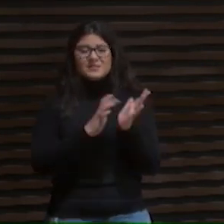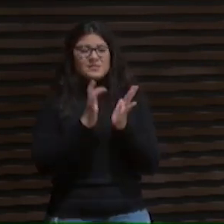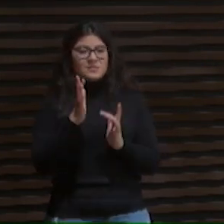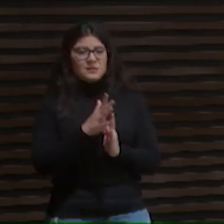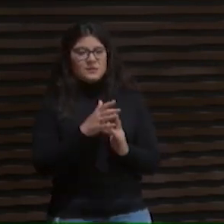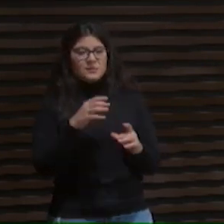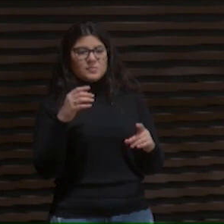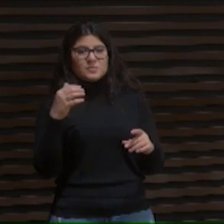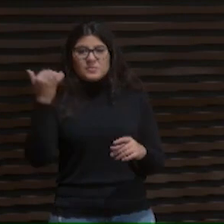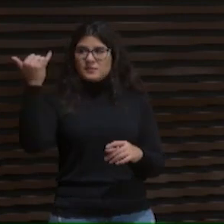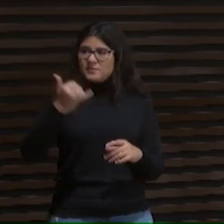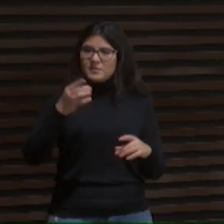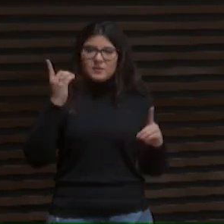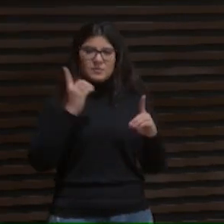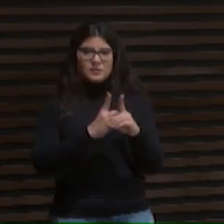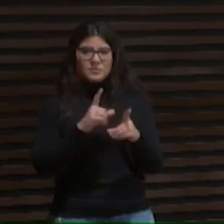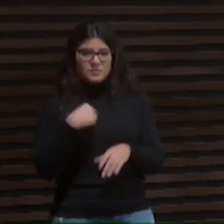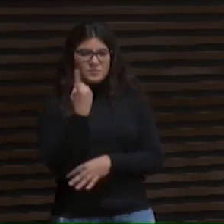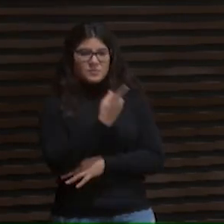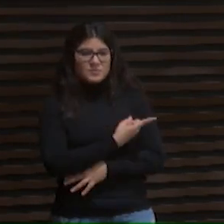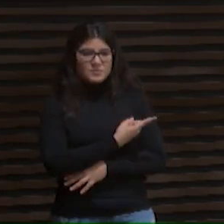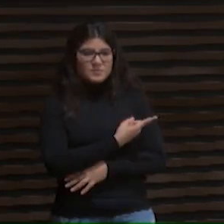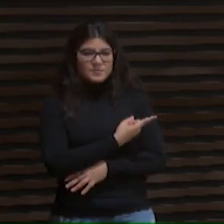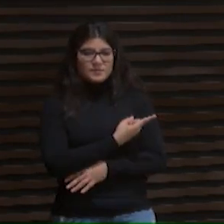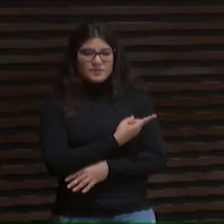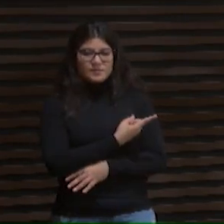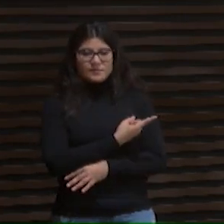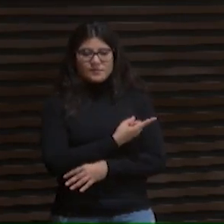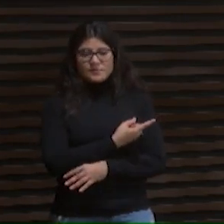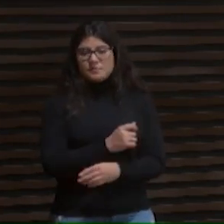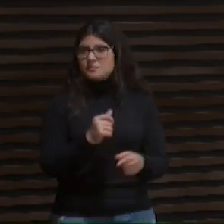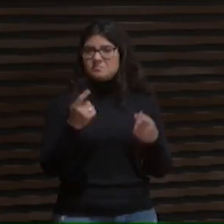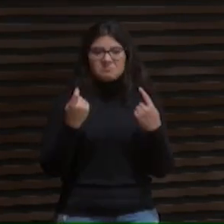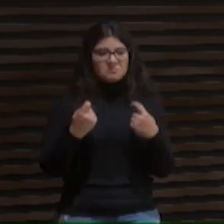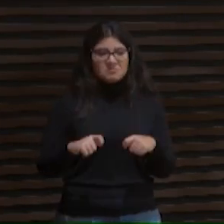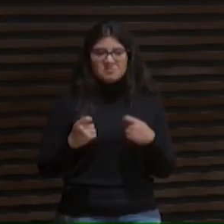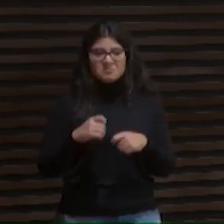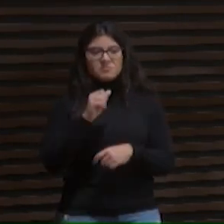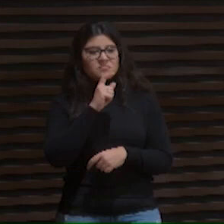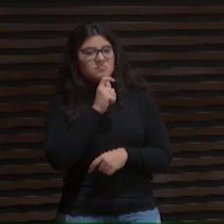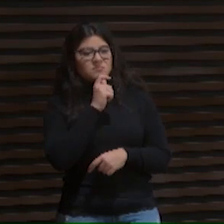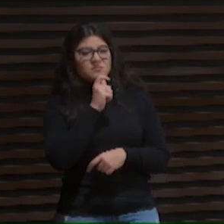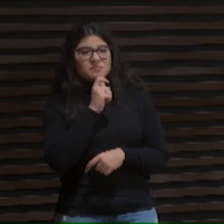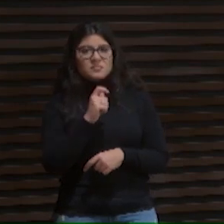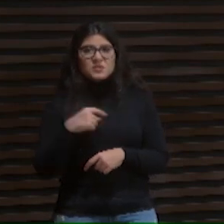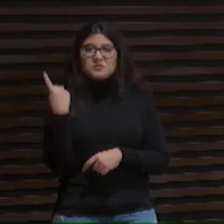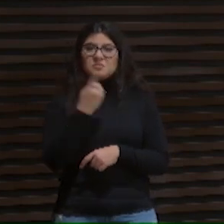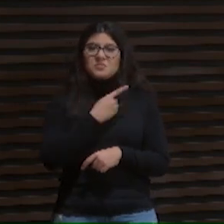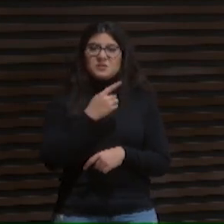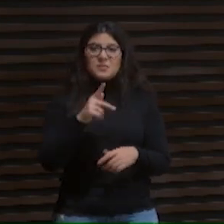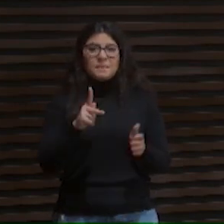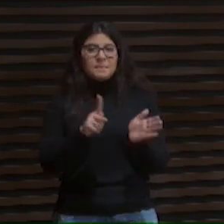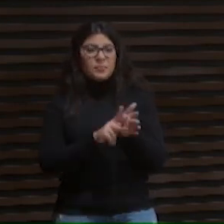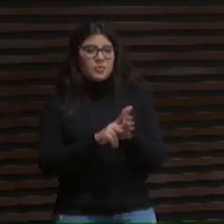Jesus vem ao nosso encontro. Não adianta ir sair correndo atrás com todos os nossos esforços,